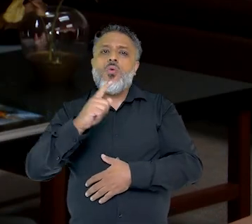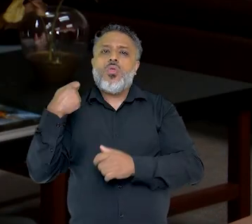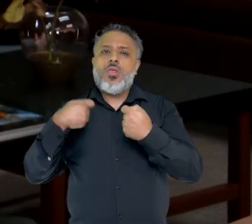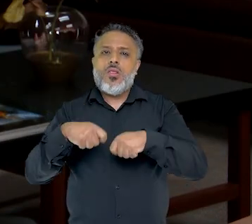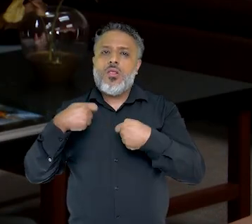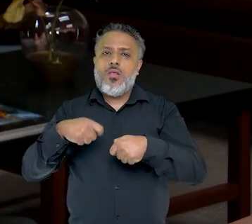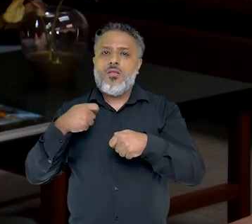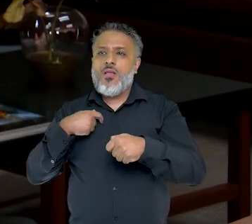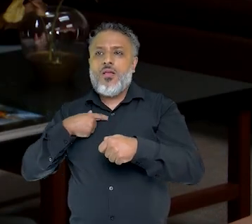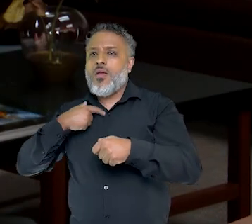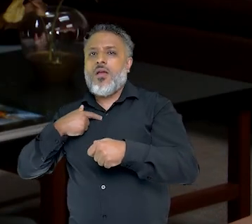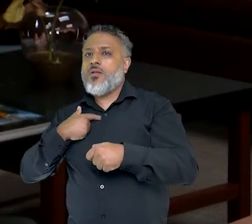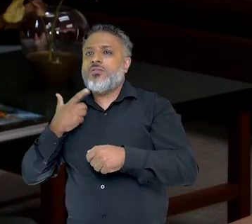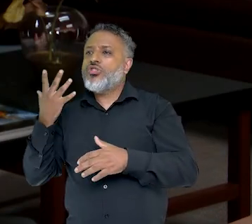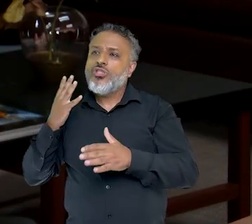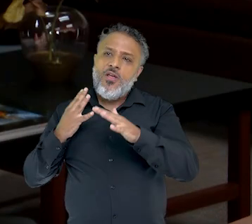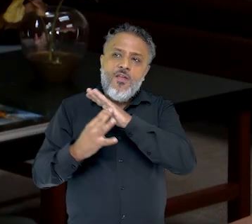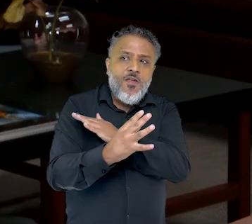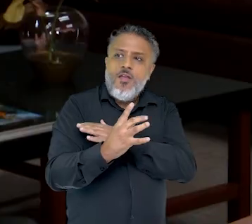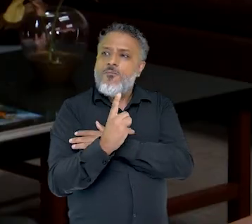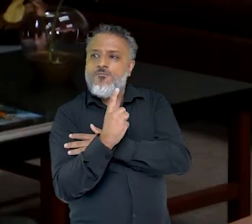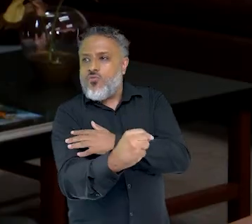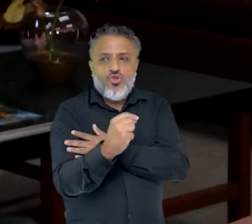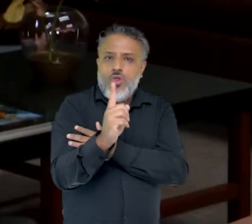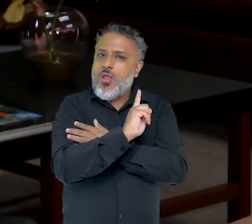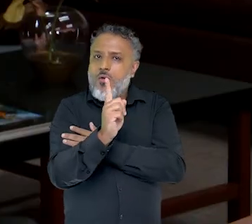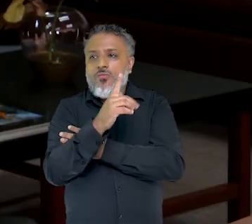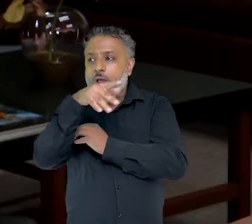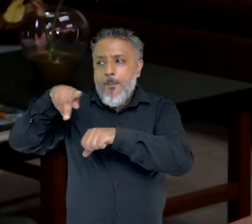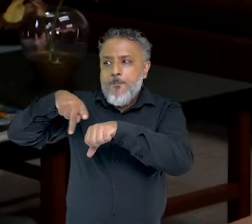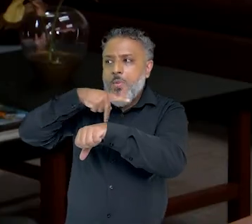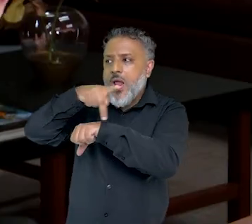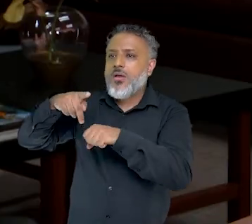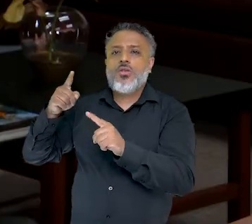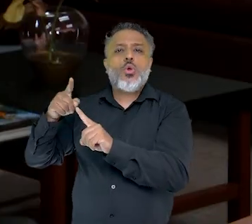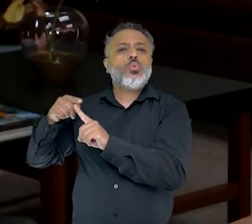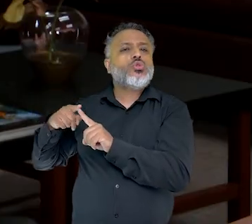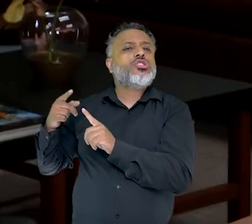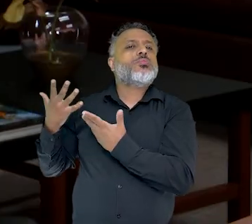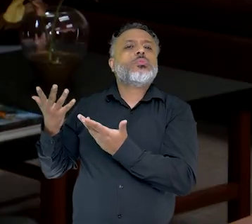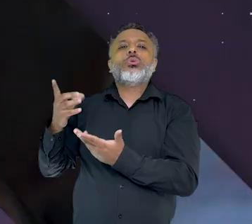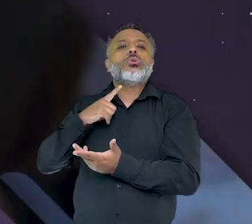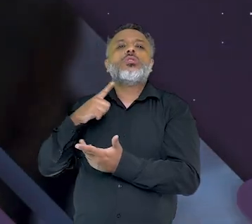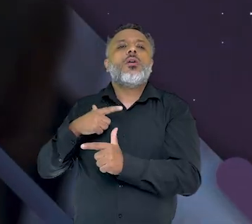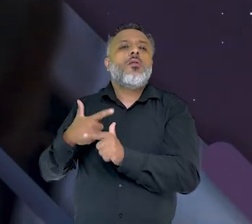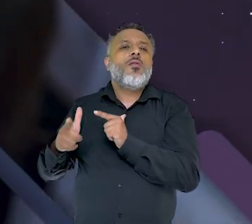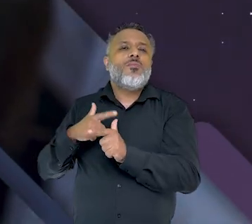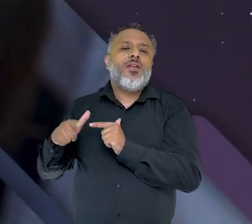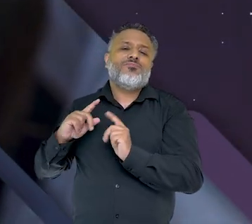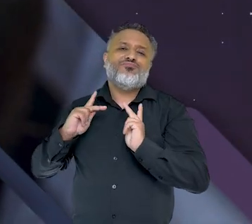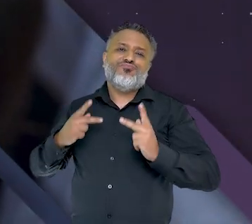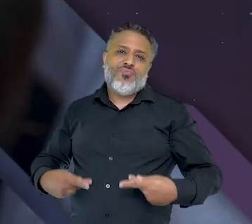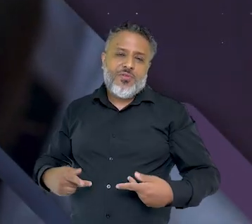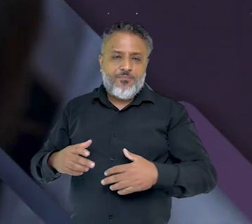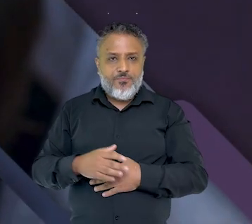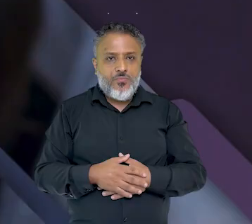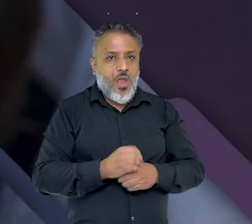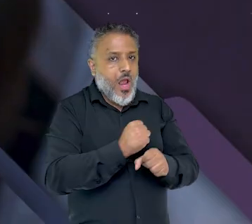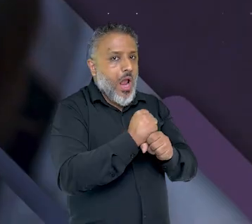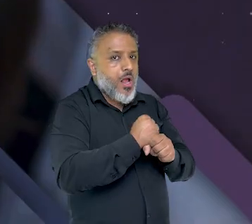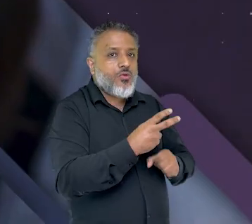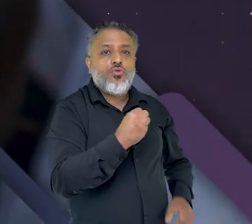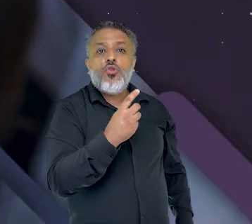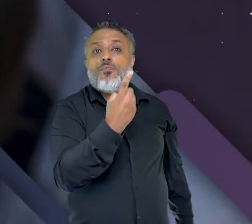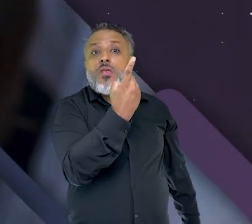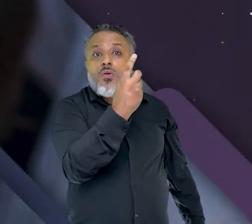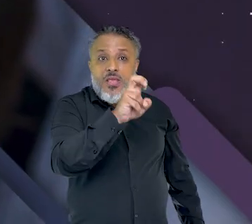de refúgio, mas pessoas que vêm desses países onde há algum tipo da chamada crise humanitária. Entre 2015 e